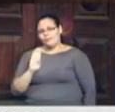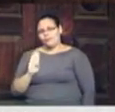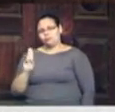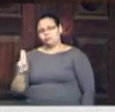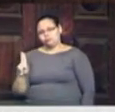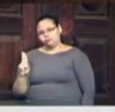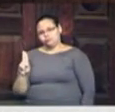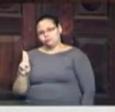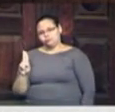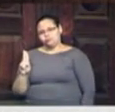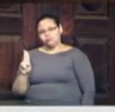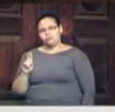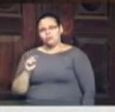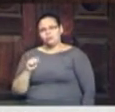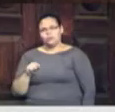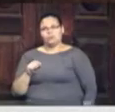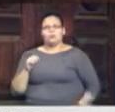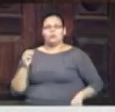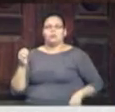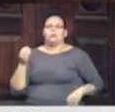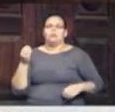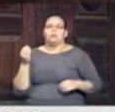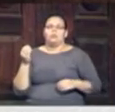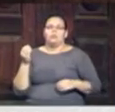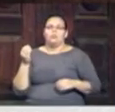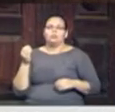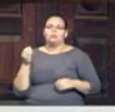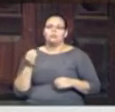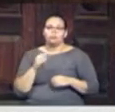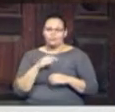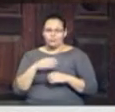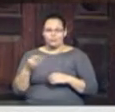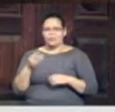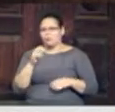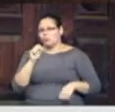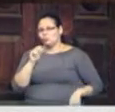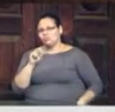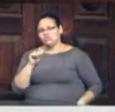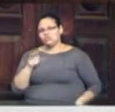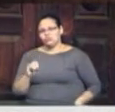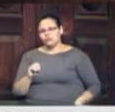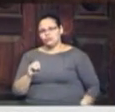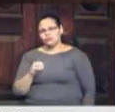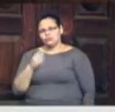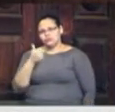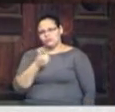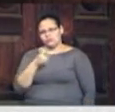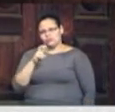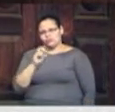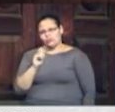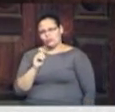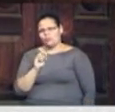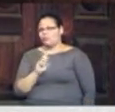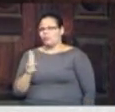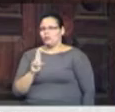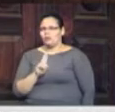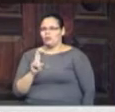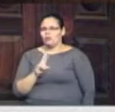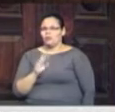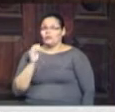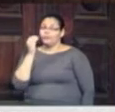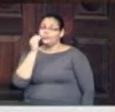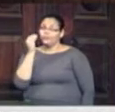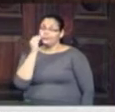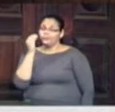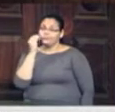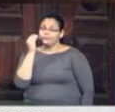único, votando o subsídio a R$ 150,